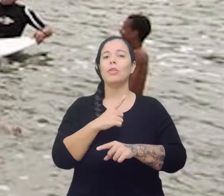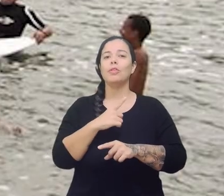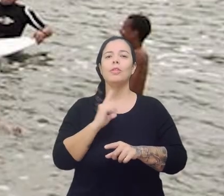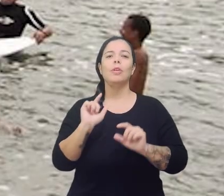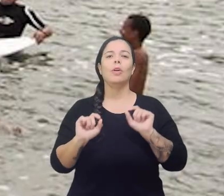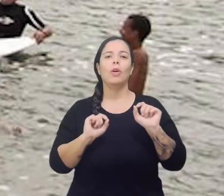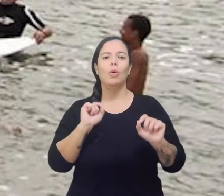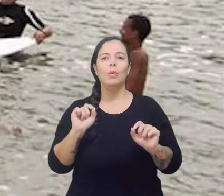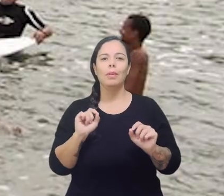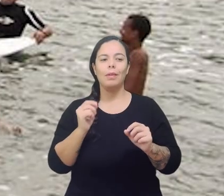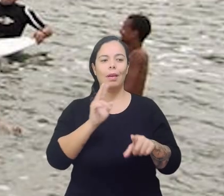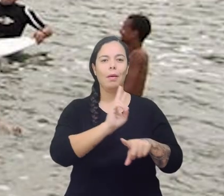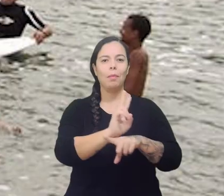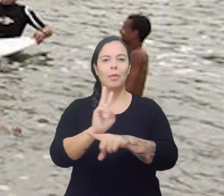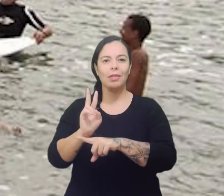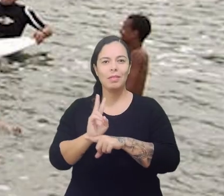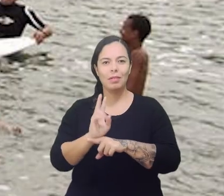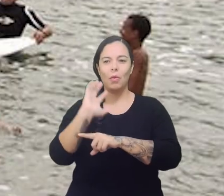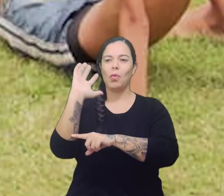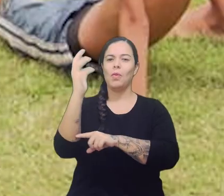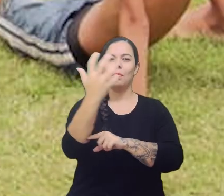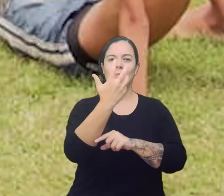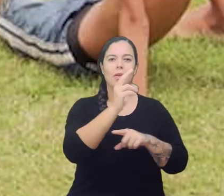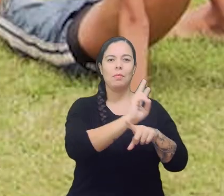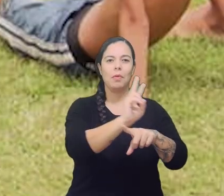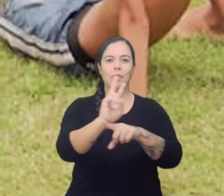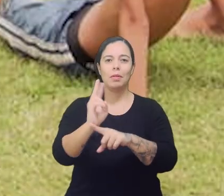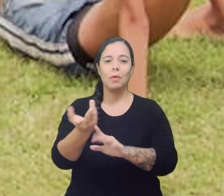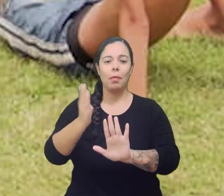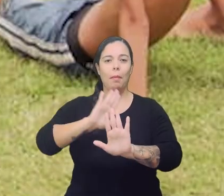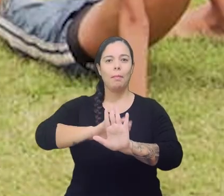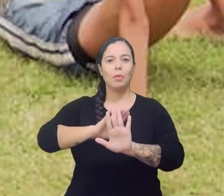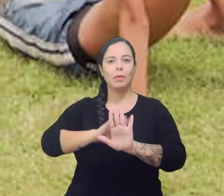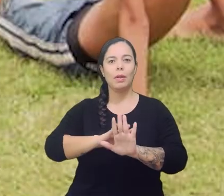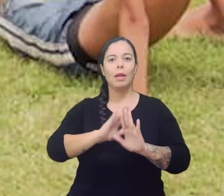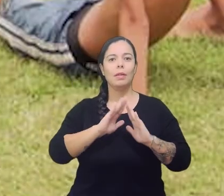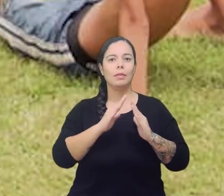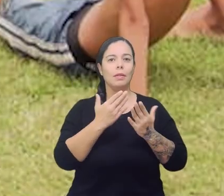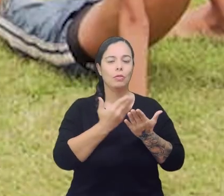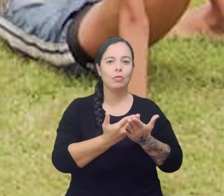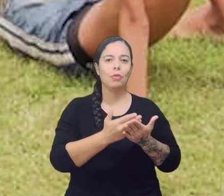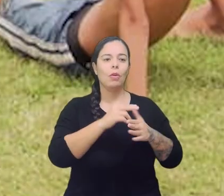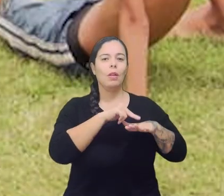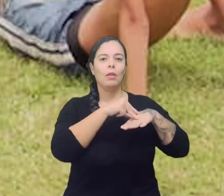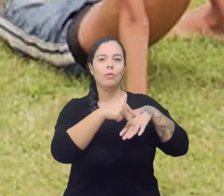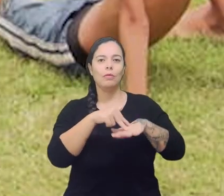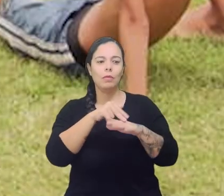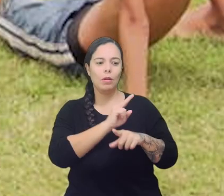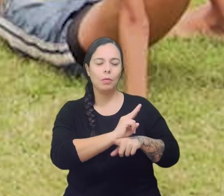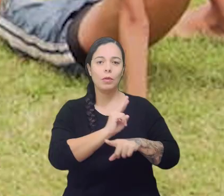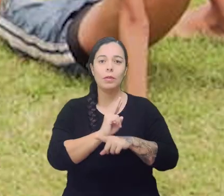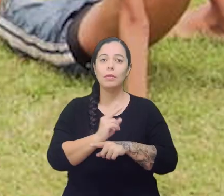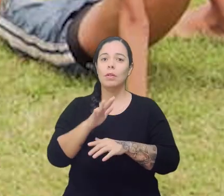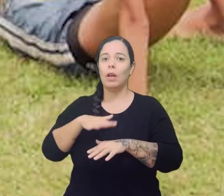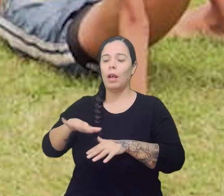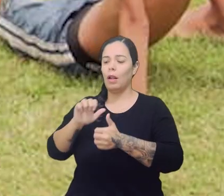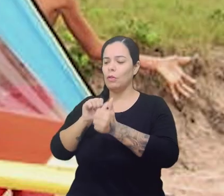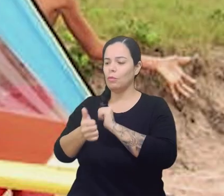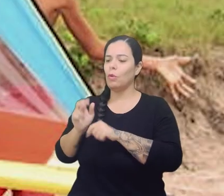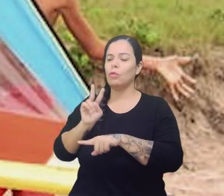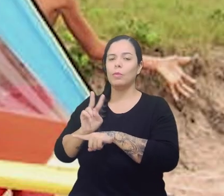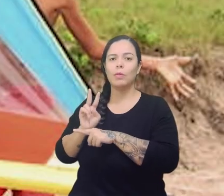como escudo também para proteger a escola de windsurf, escudo para proteger a área de esporte, e ele tinha um trabalho social também